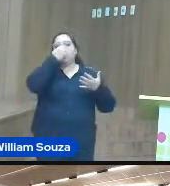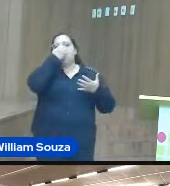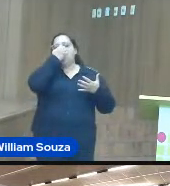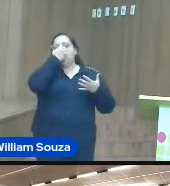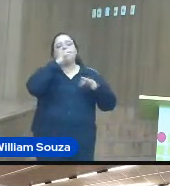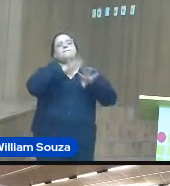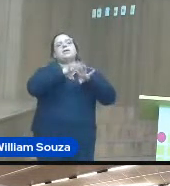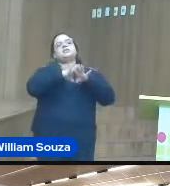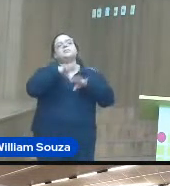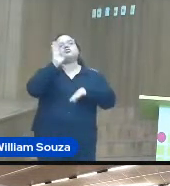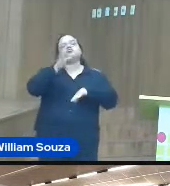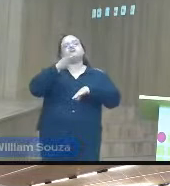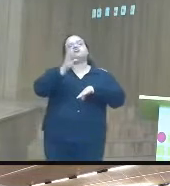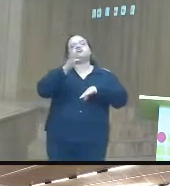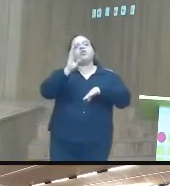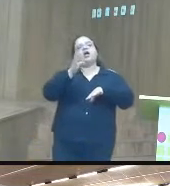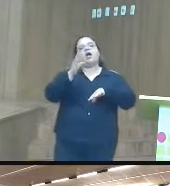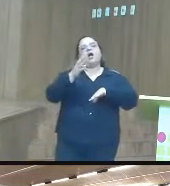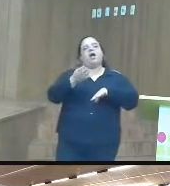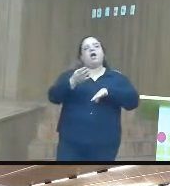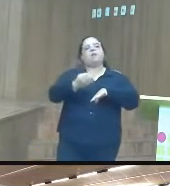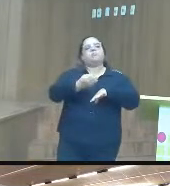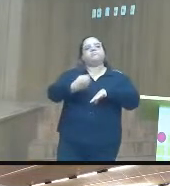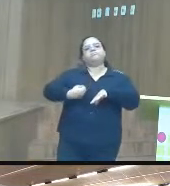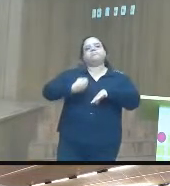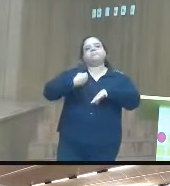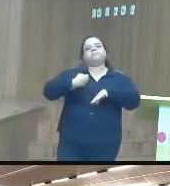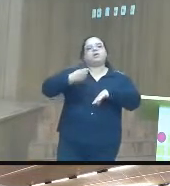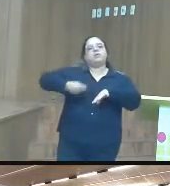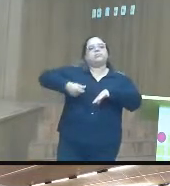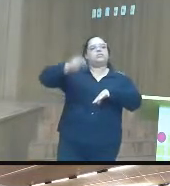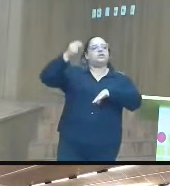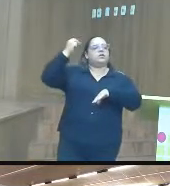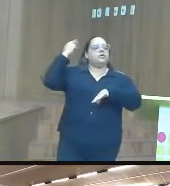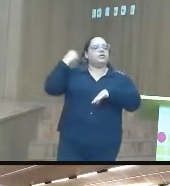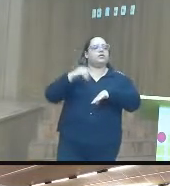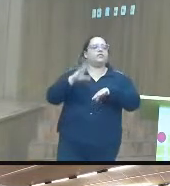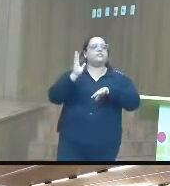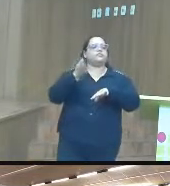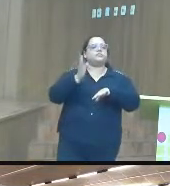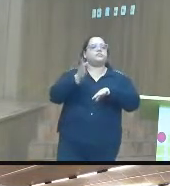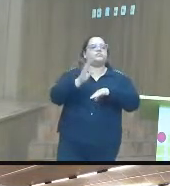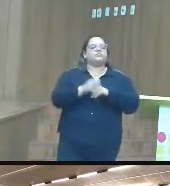lá, né? Já está toda feita.